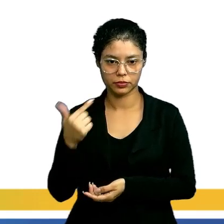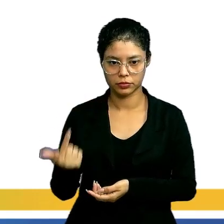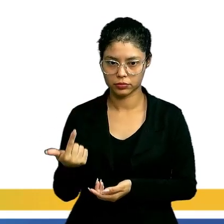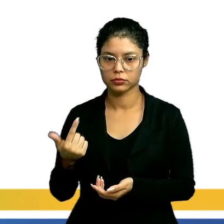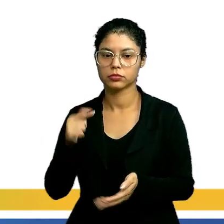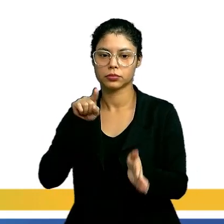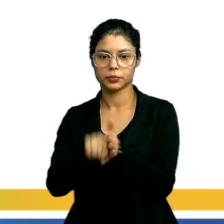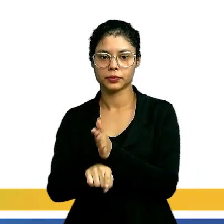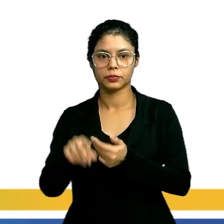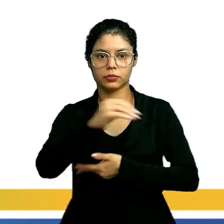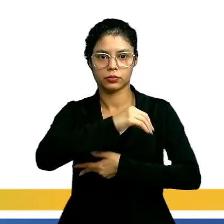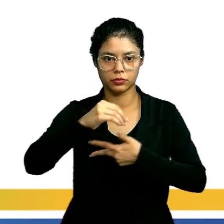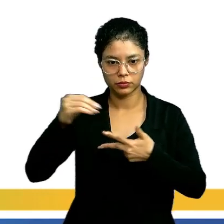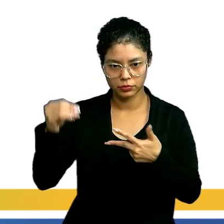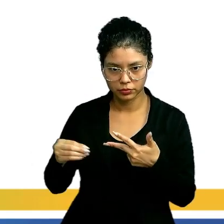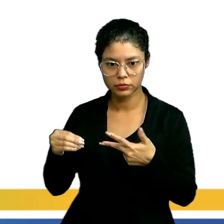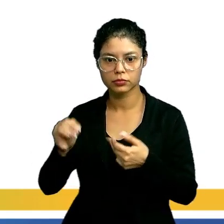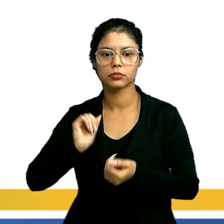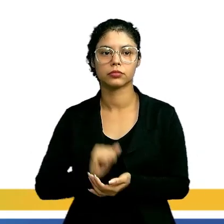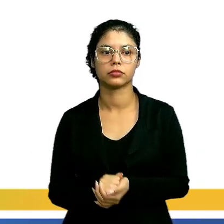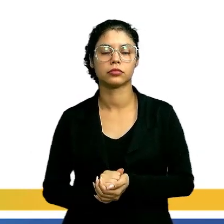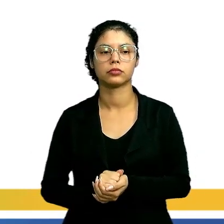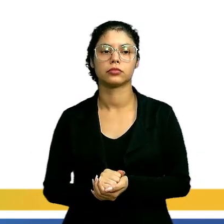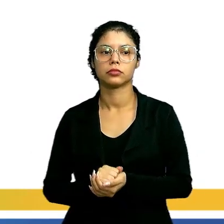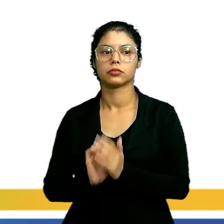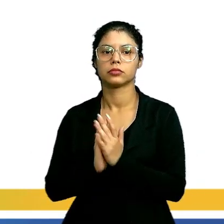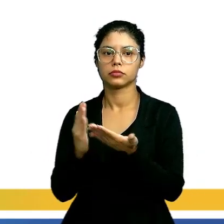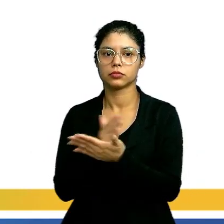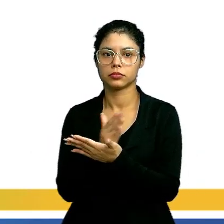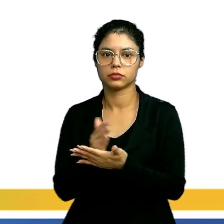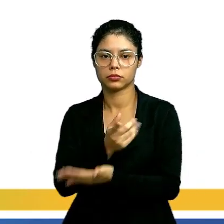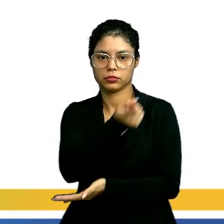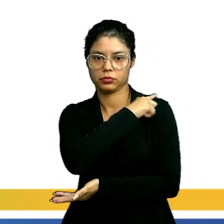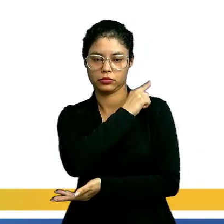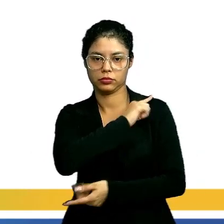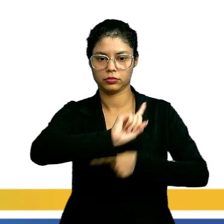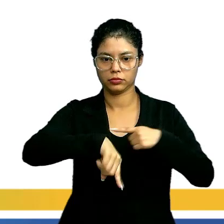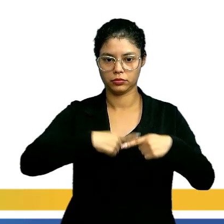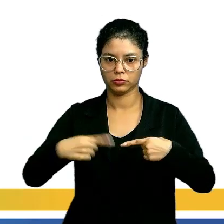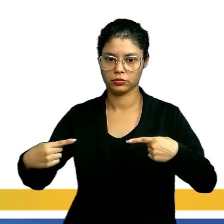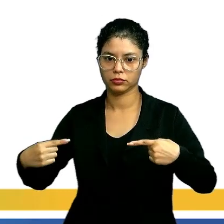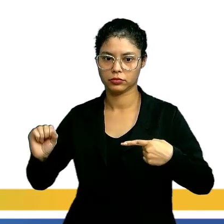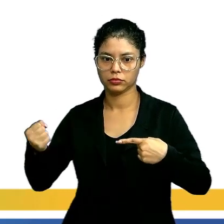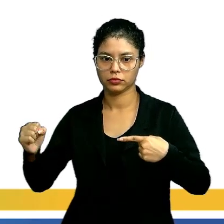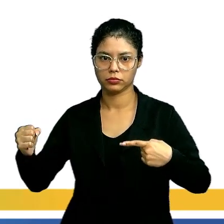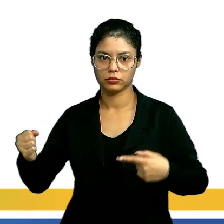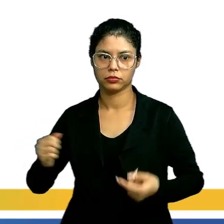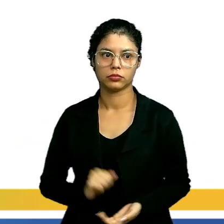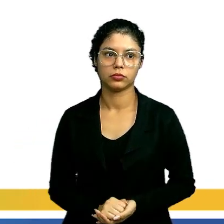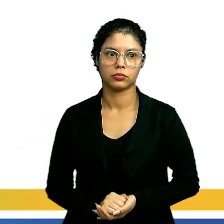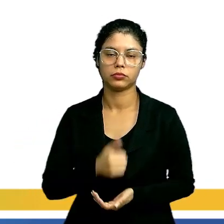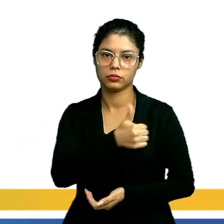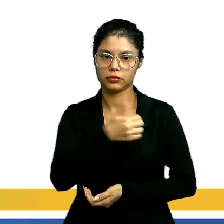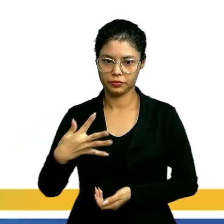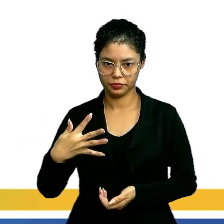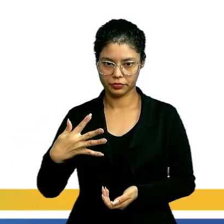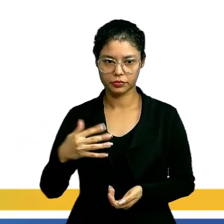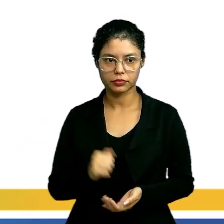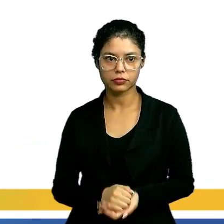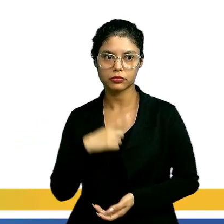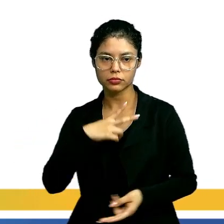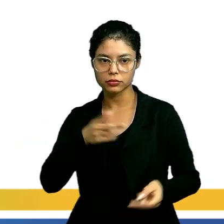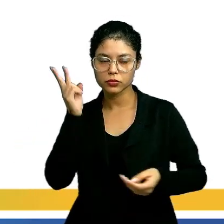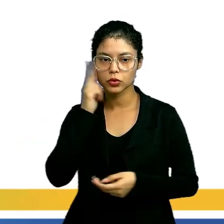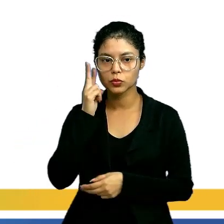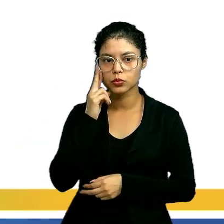uma questão do nosso livro A Prova Enem, Ciência da Natureza, agora página 88. Na questão 14, temos